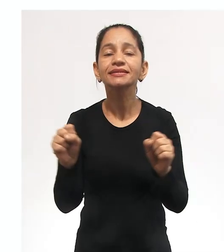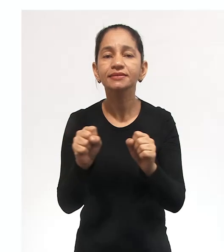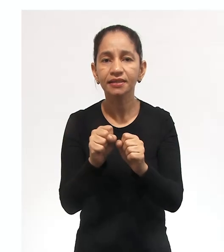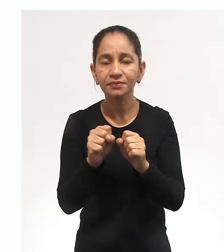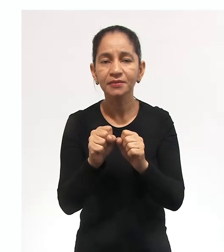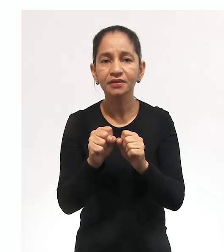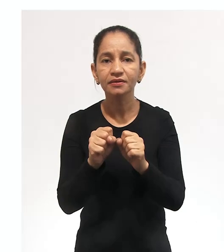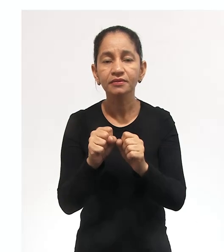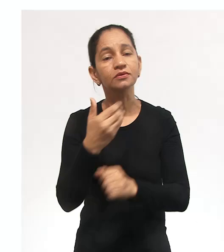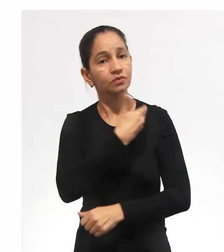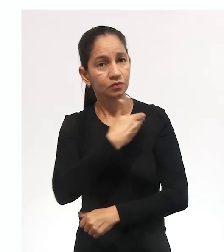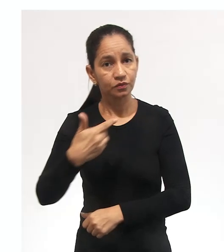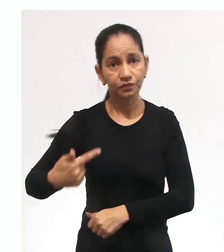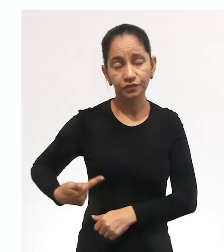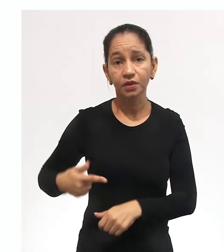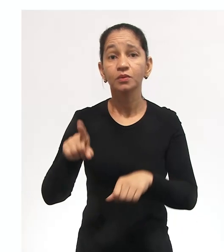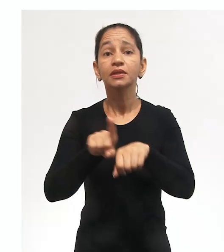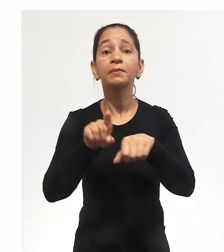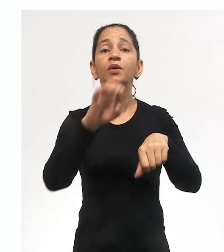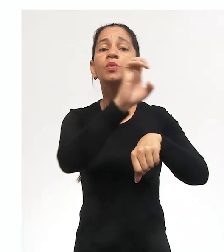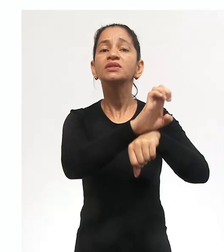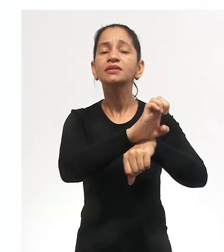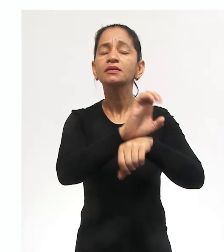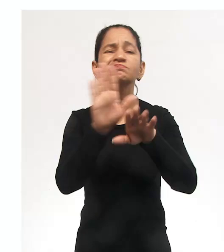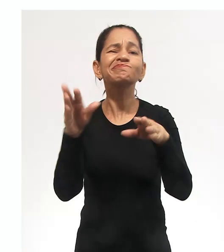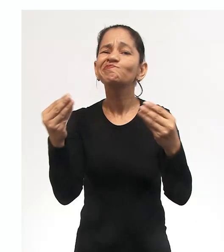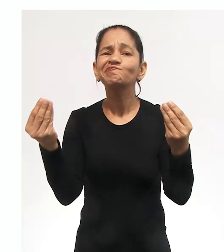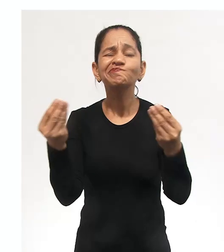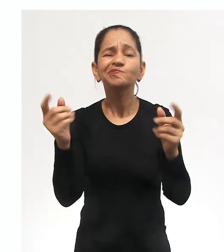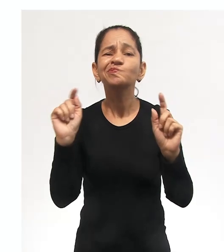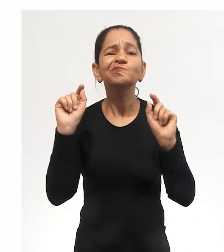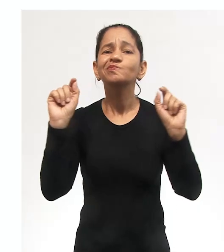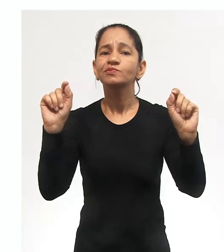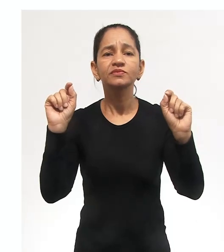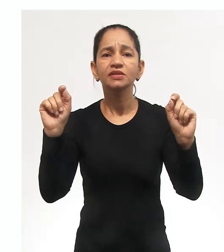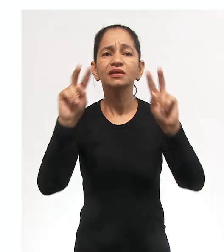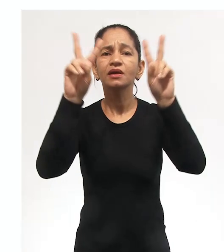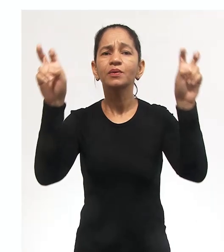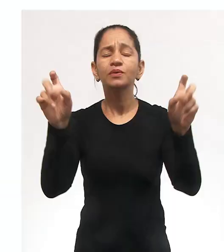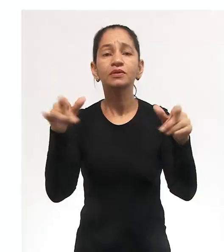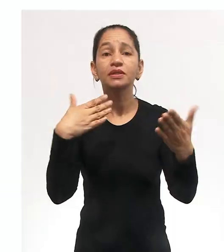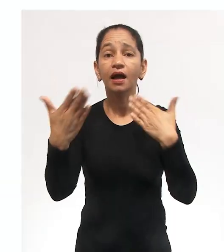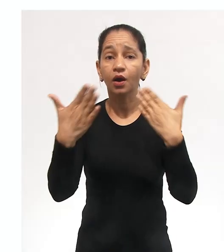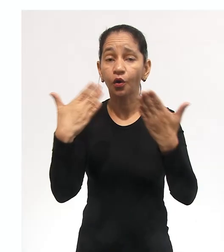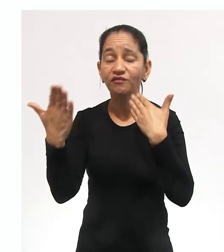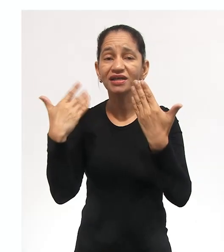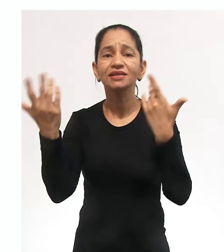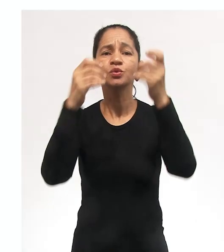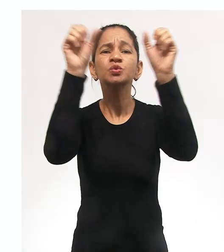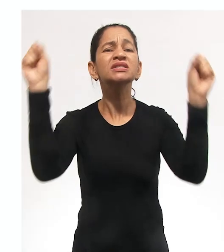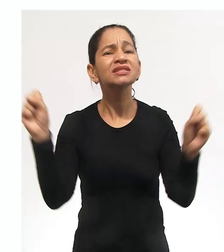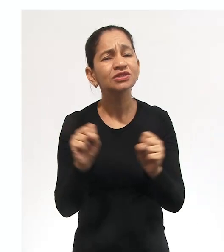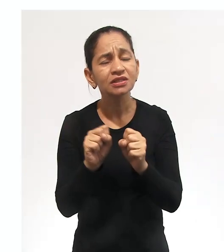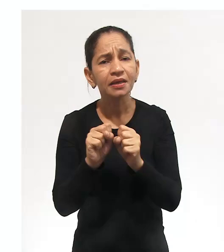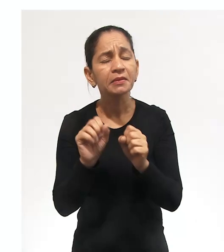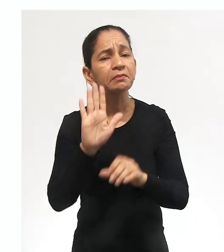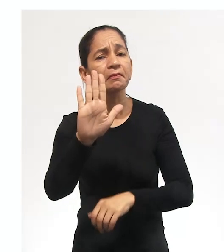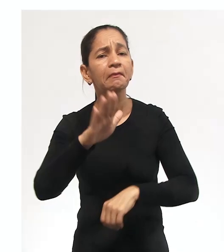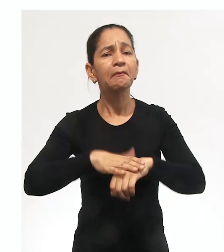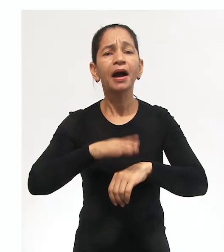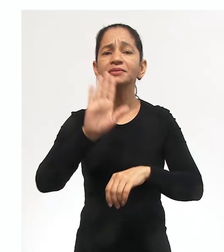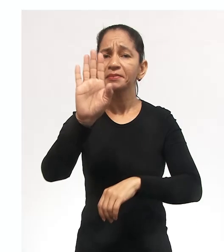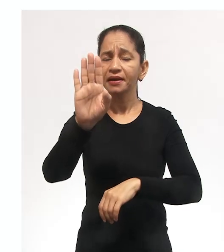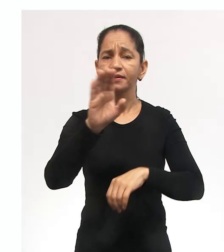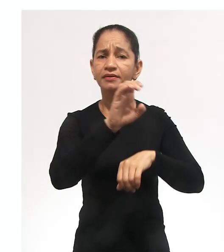governo, tá, e a forma de Estado. Tá? O que vem ser isso, professor? Né? A gente está conversando aqui sobre a estrutura do Estado. Né? Já vimos o que é o